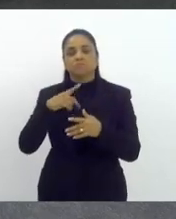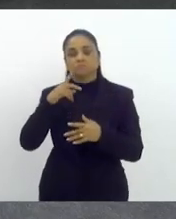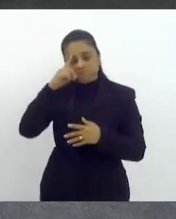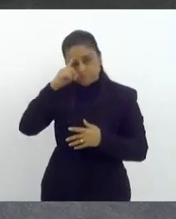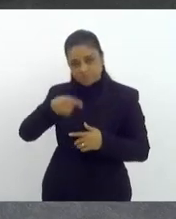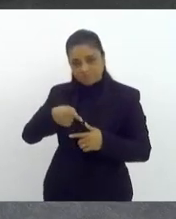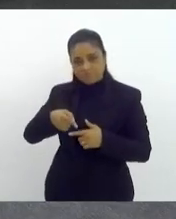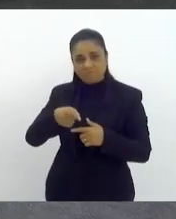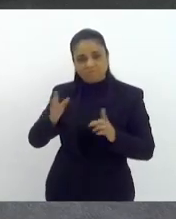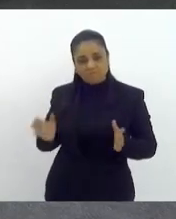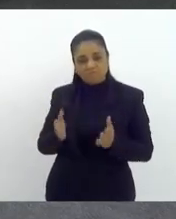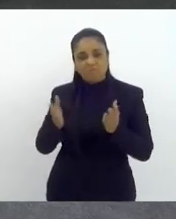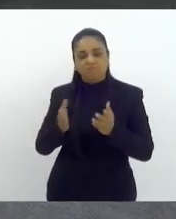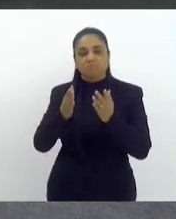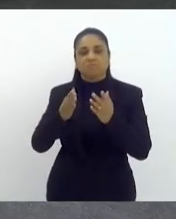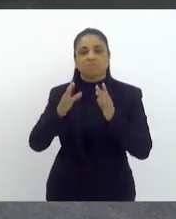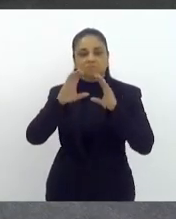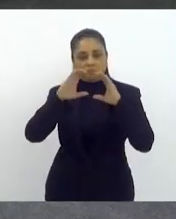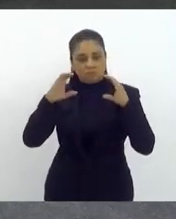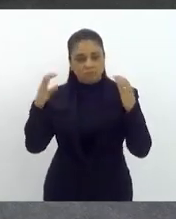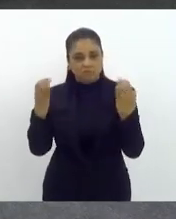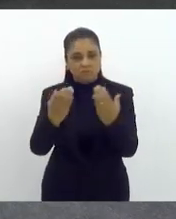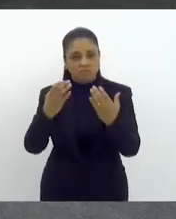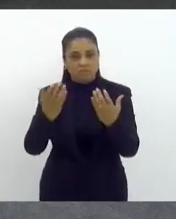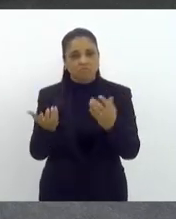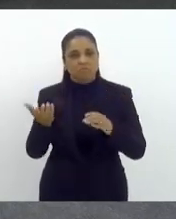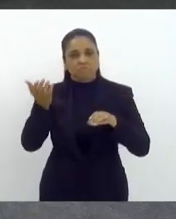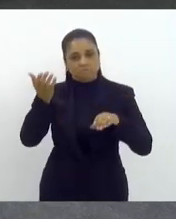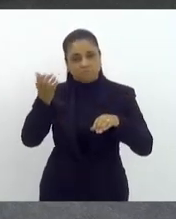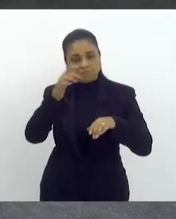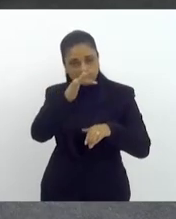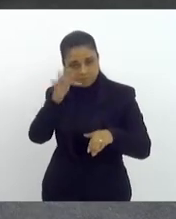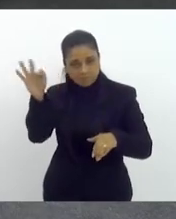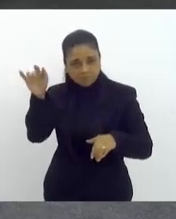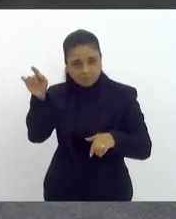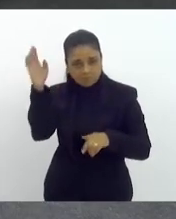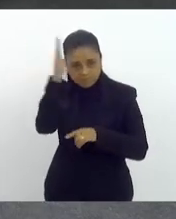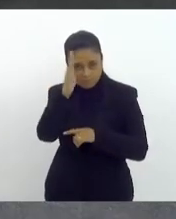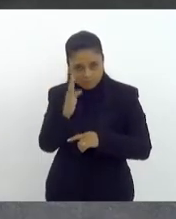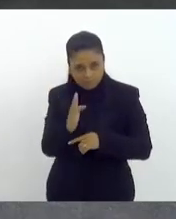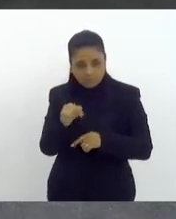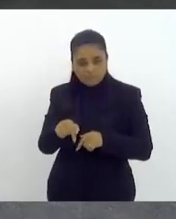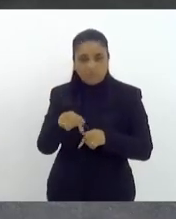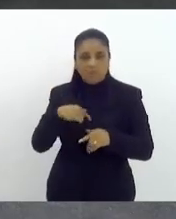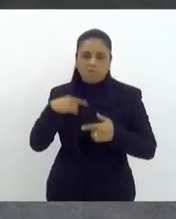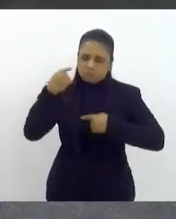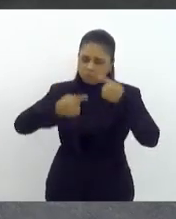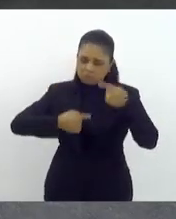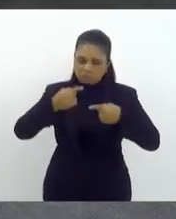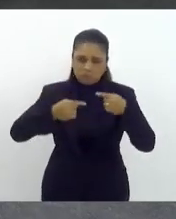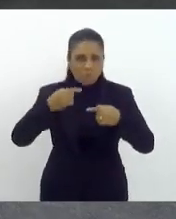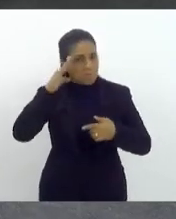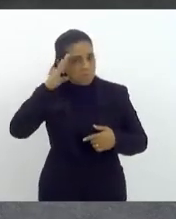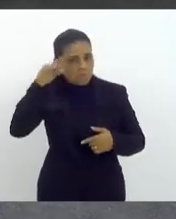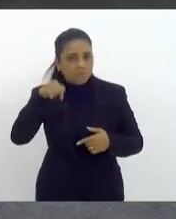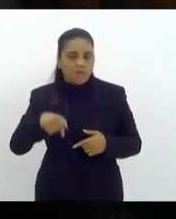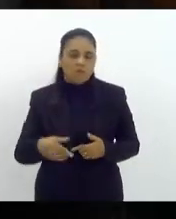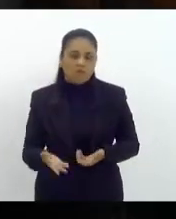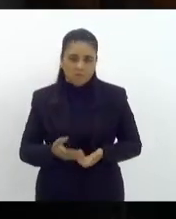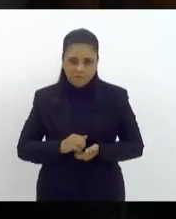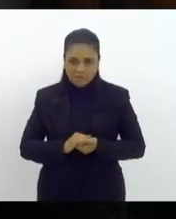estimular que o Congresso Nacional enfim promove essa discussão tão fundamental para o Brasil Obrigado